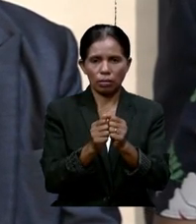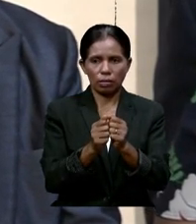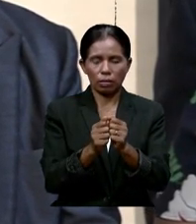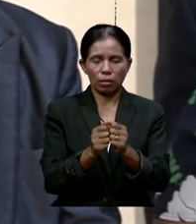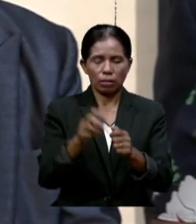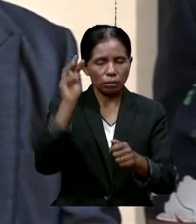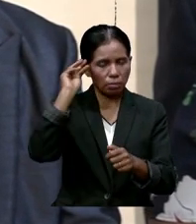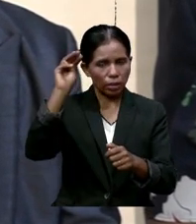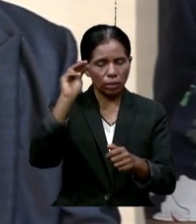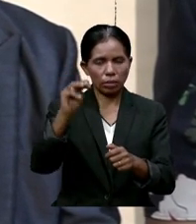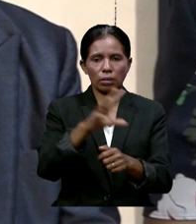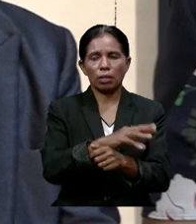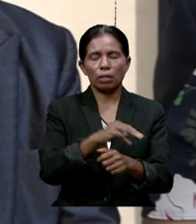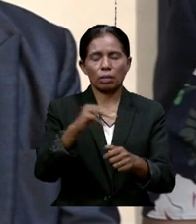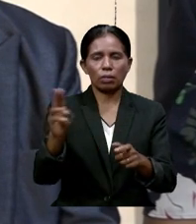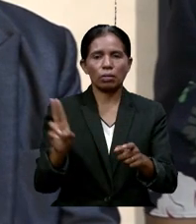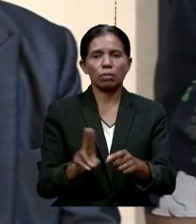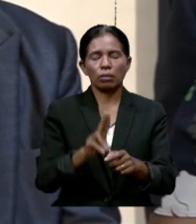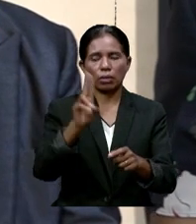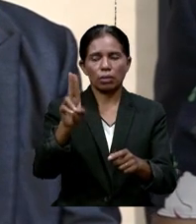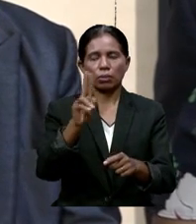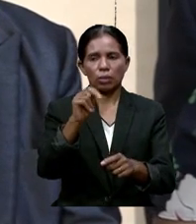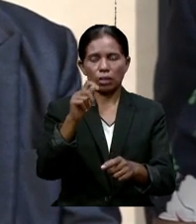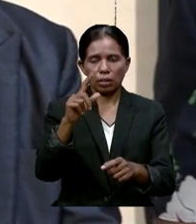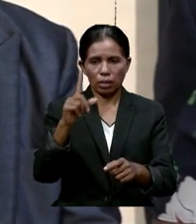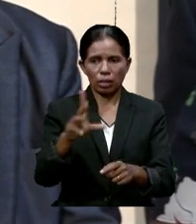Ministério de Ensino Superior, no Mosa Juventel, o